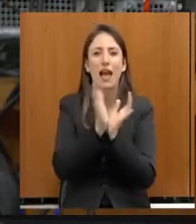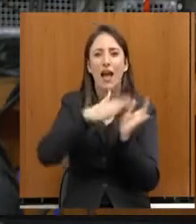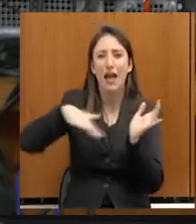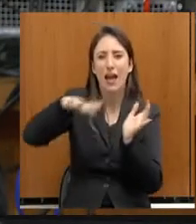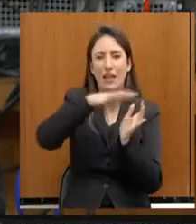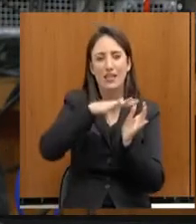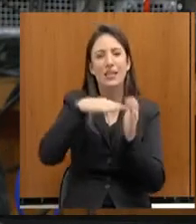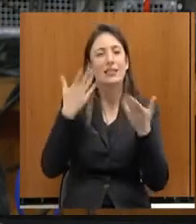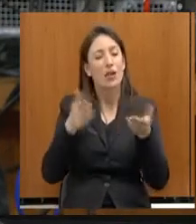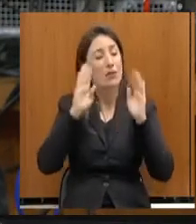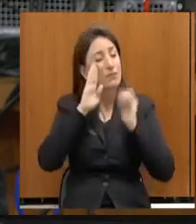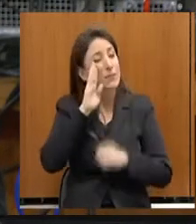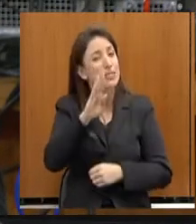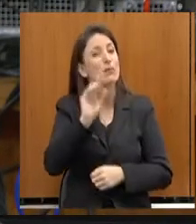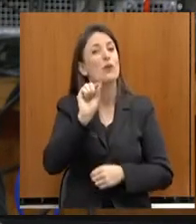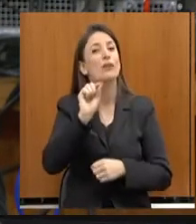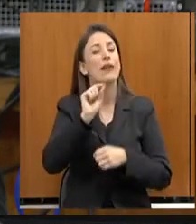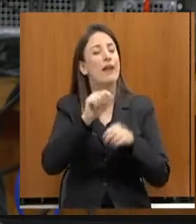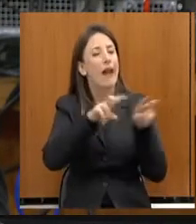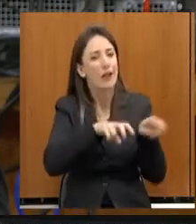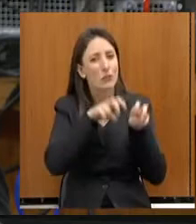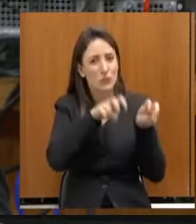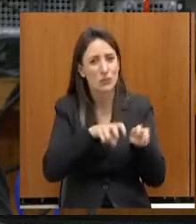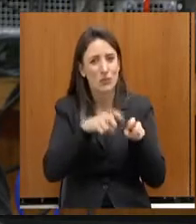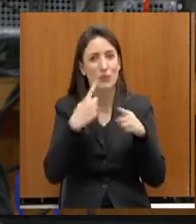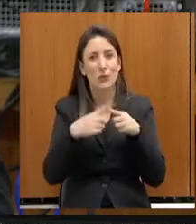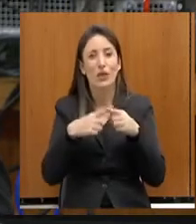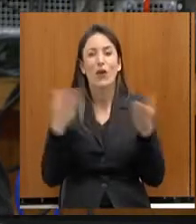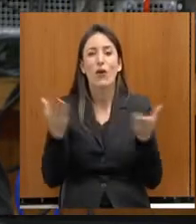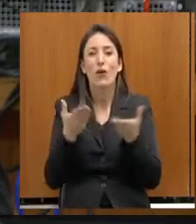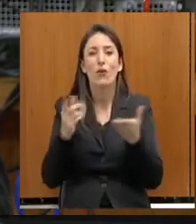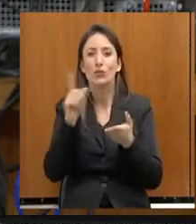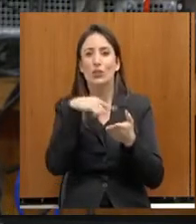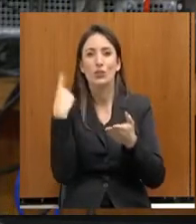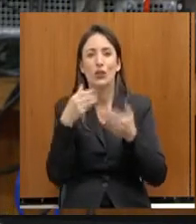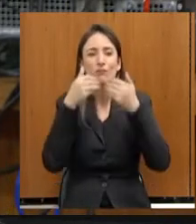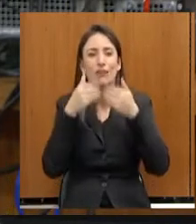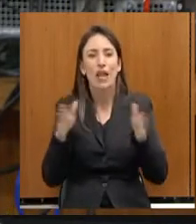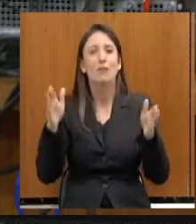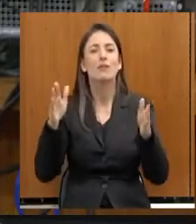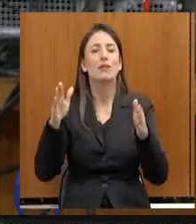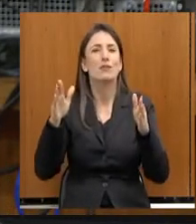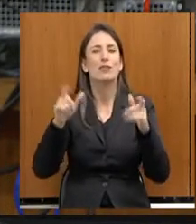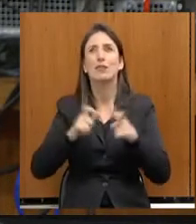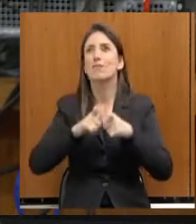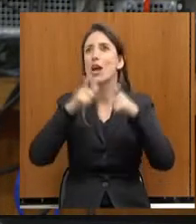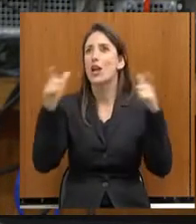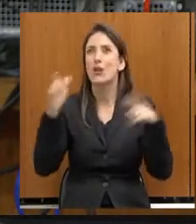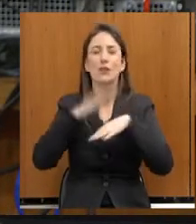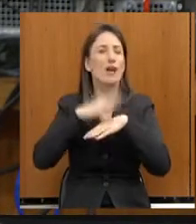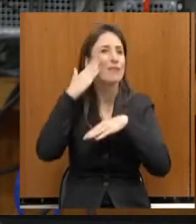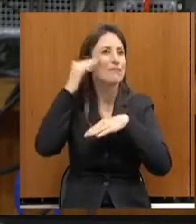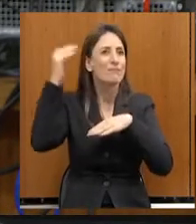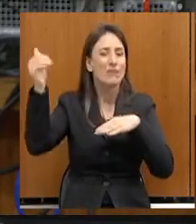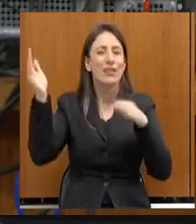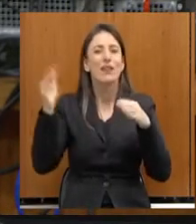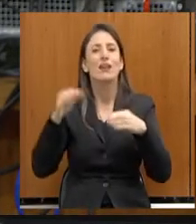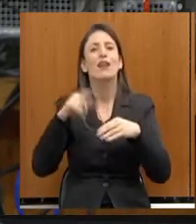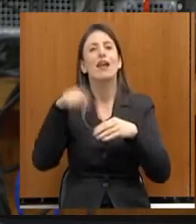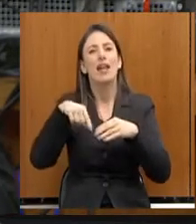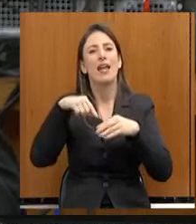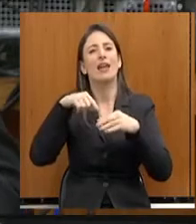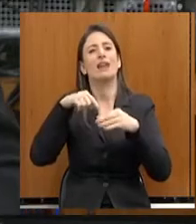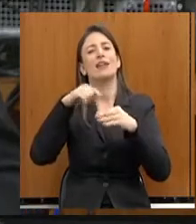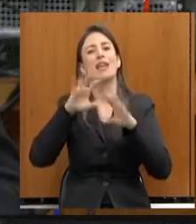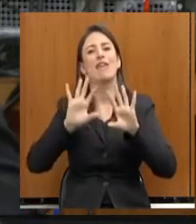destaca a cultura porque hoje estamos abrindo uma das maiores eventos feiras de agronegócio EA agricultura que